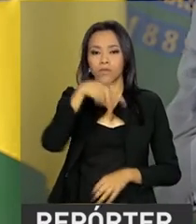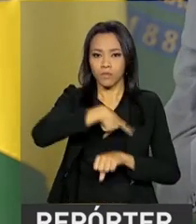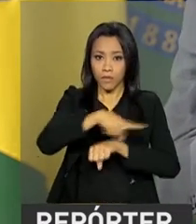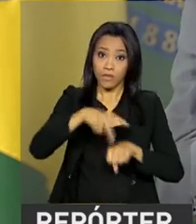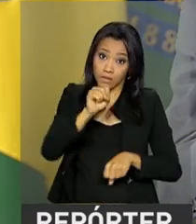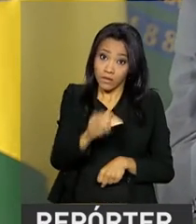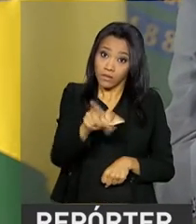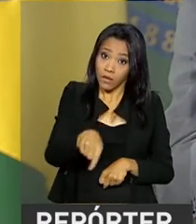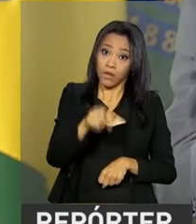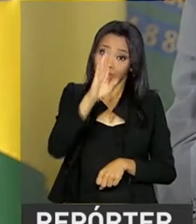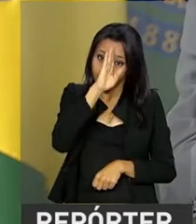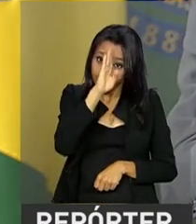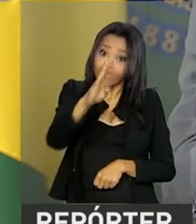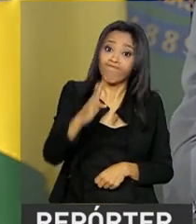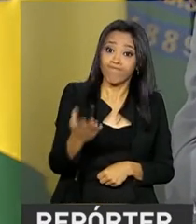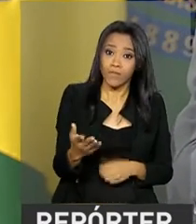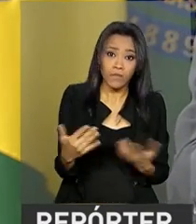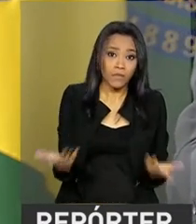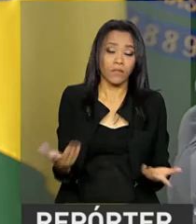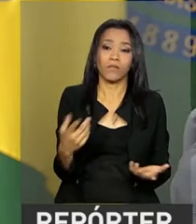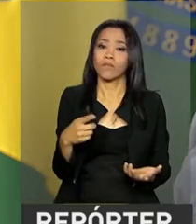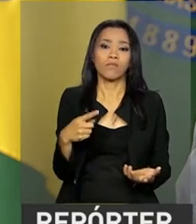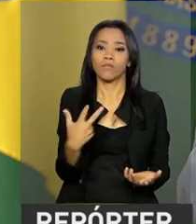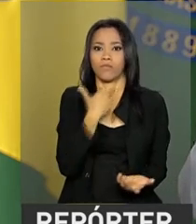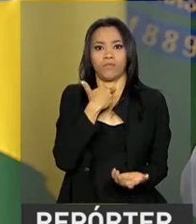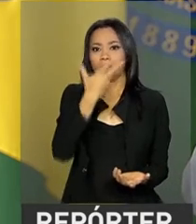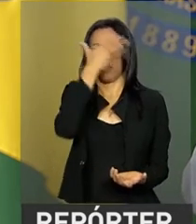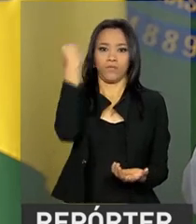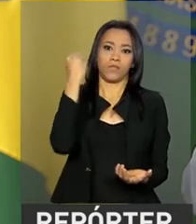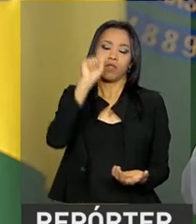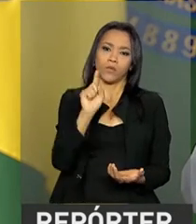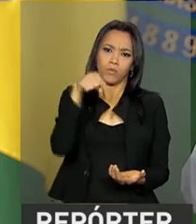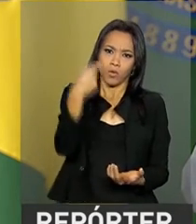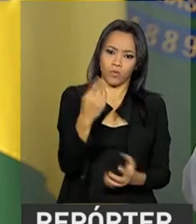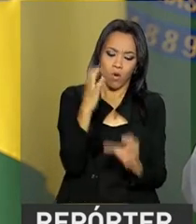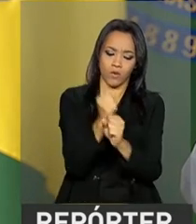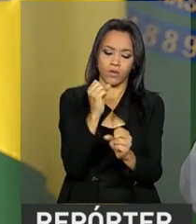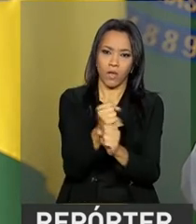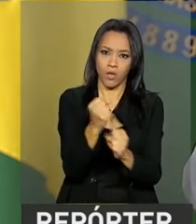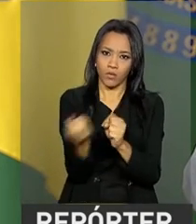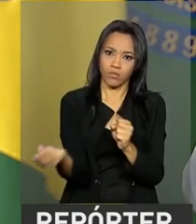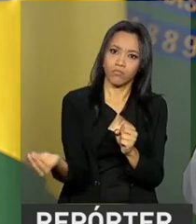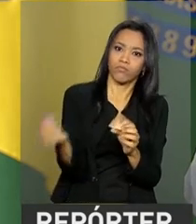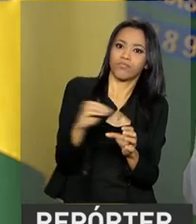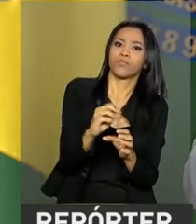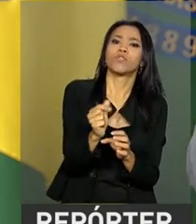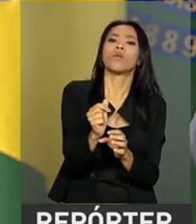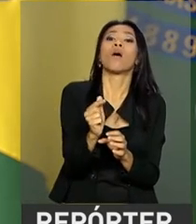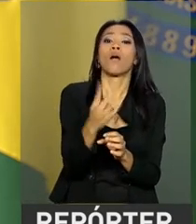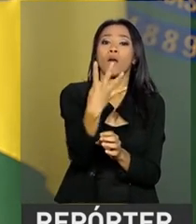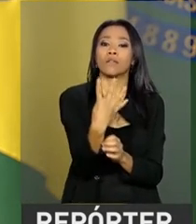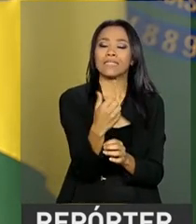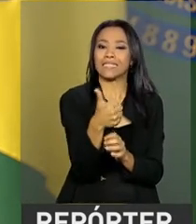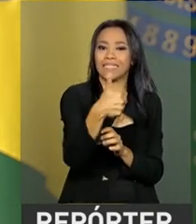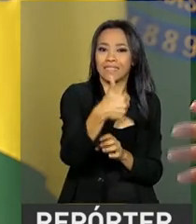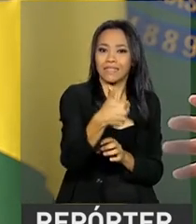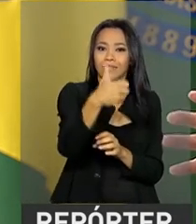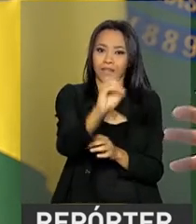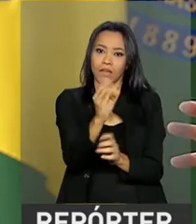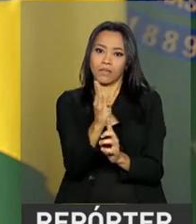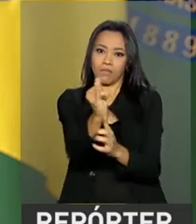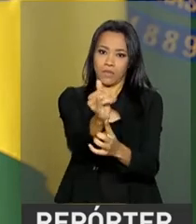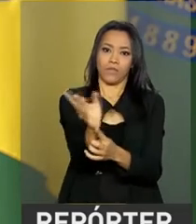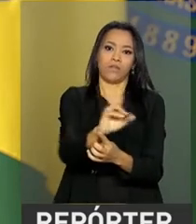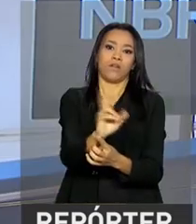é fundamental, nós não nos esquecemos dela. No próximo orçamento, o aumento foi de 10 bilhões de reais